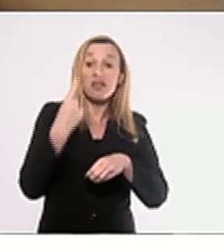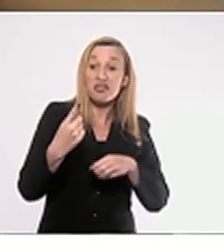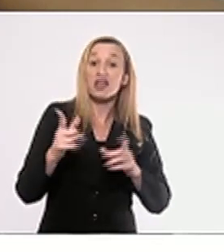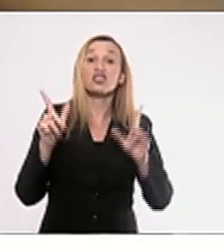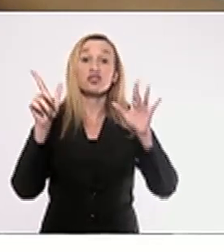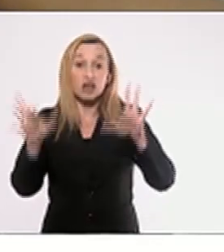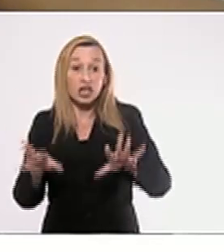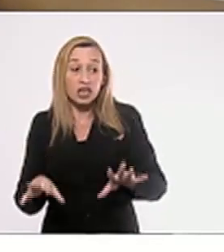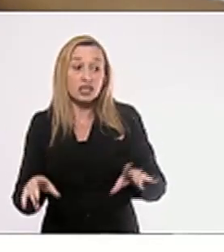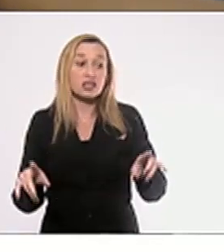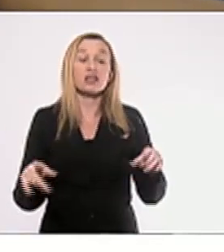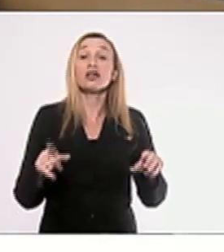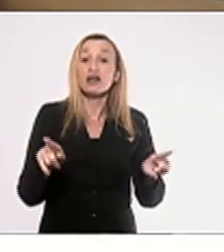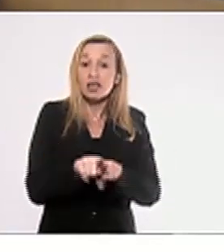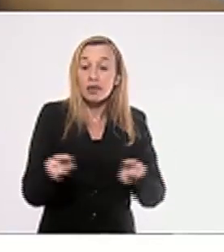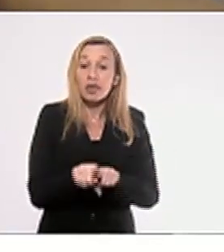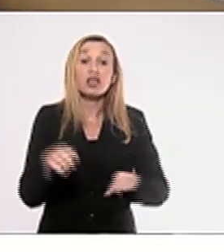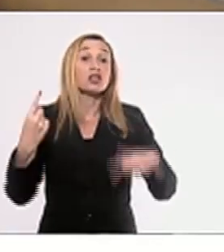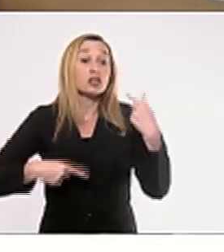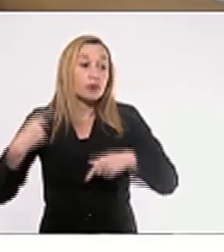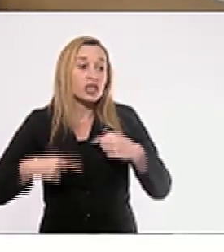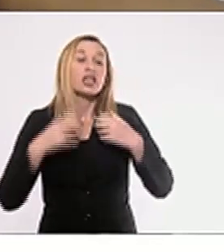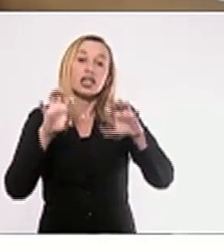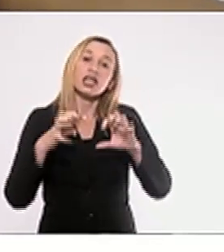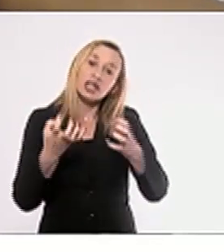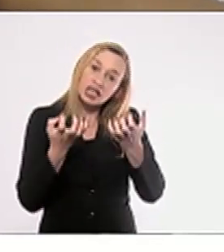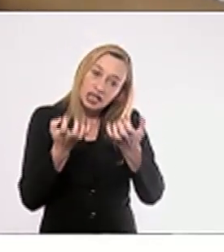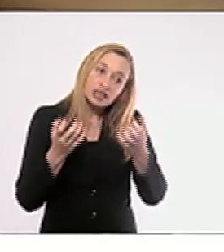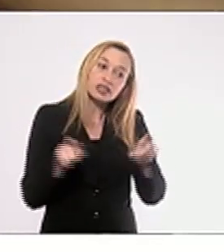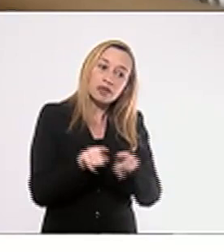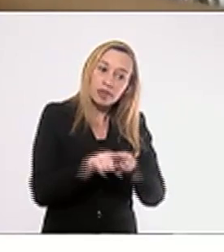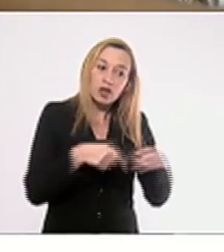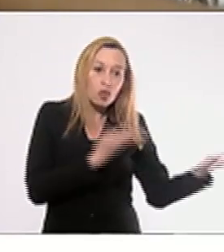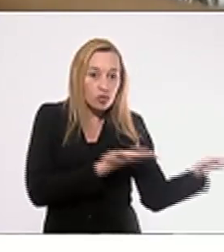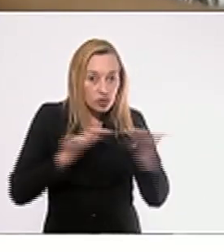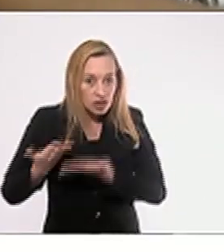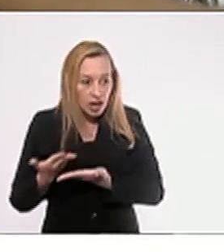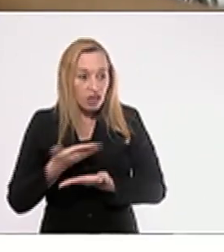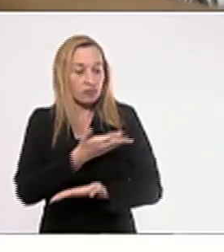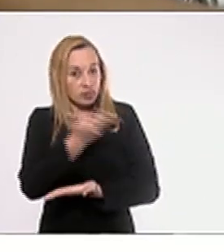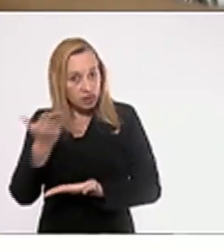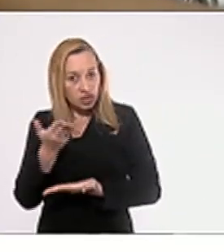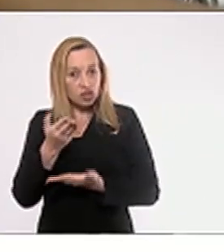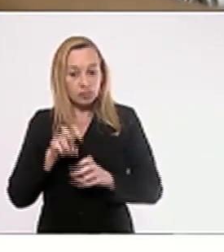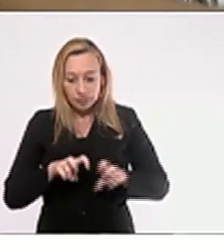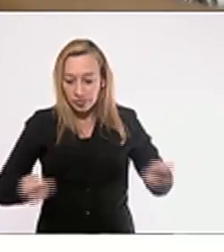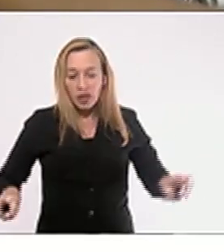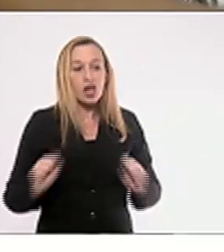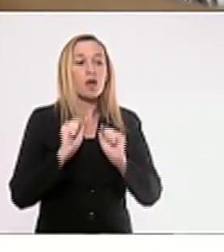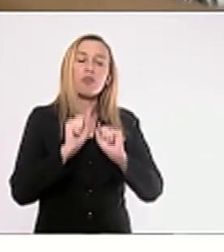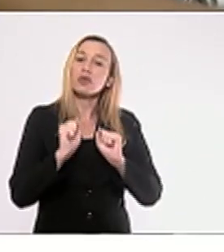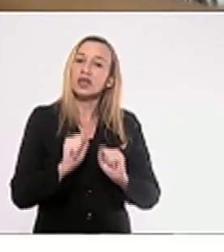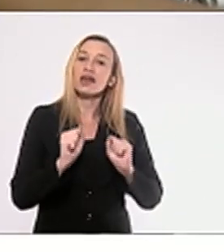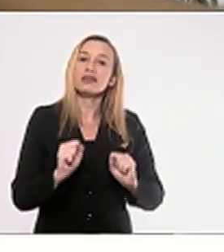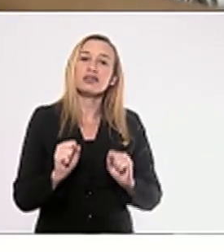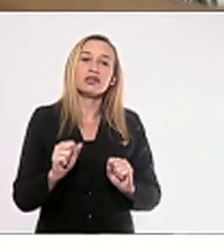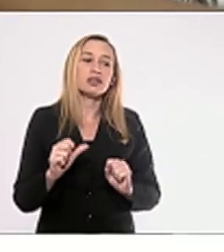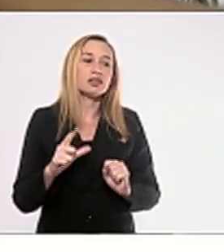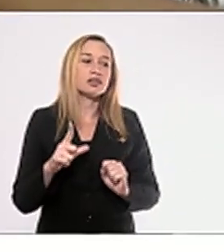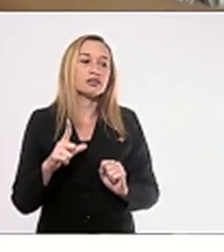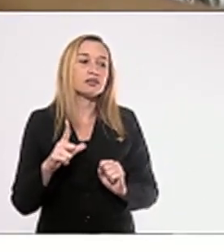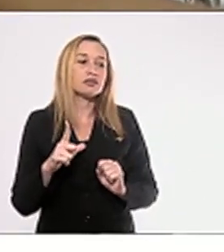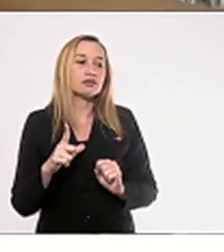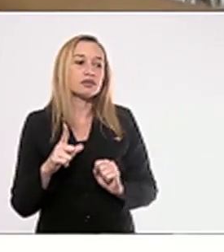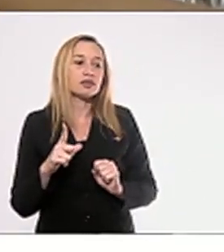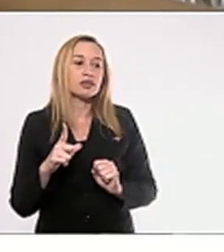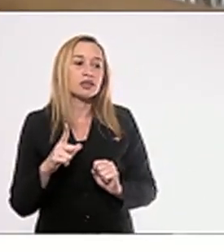até mesmo nos debates. E queria convidar também os senhores aqui da bancada para que a gente pudesse ter esse